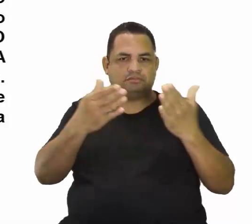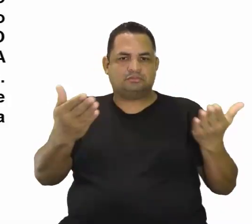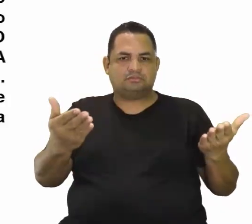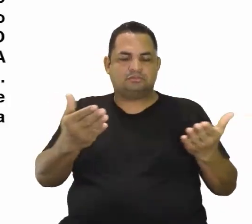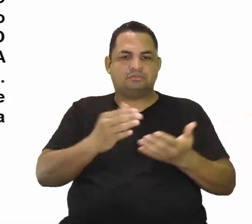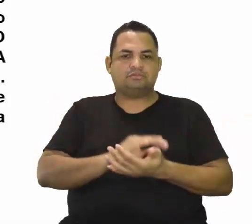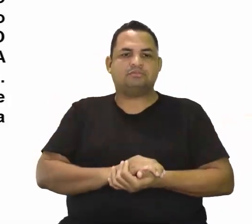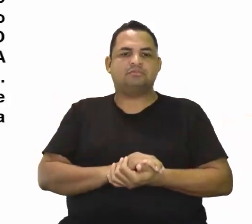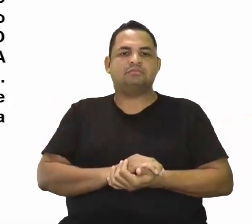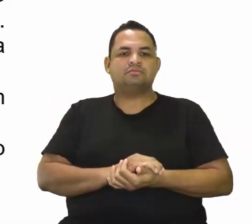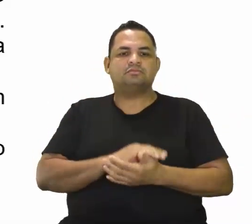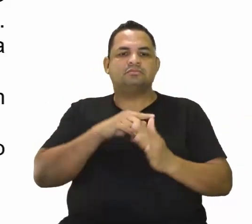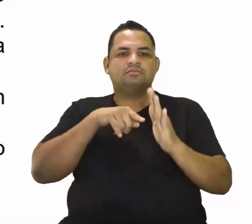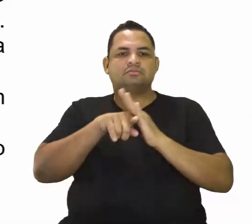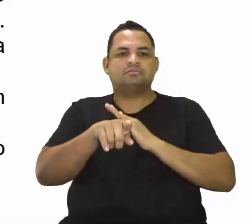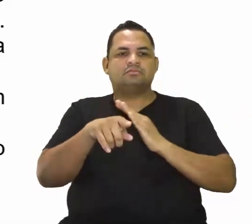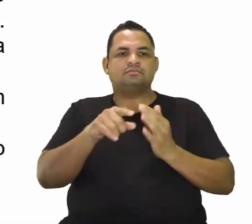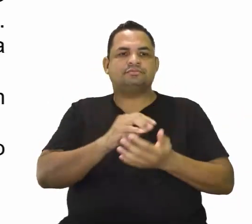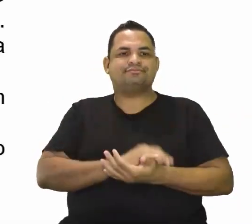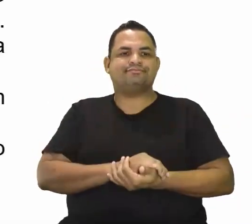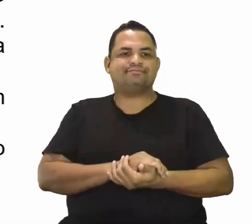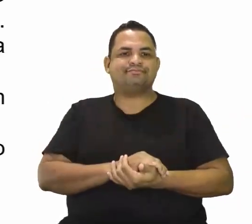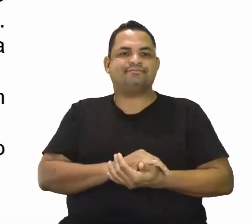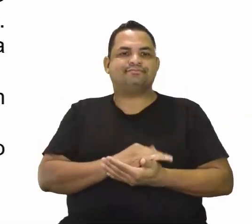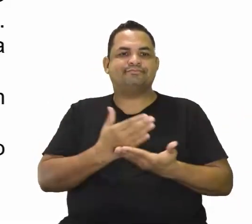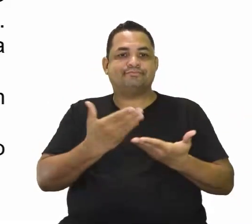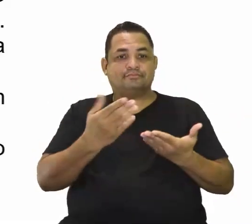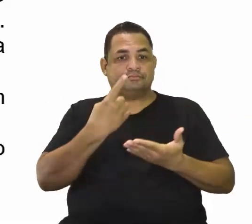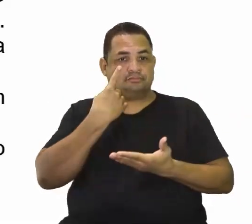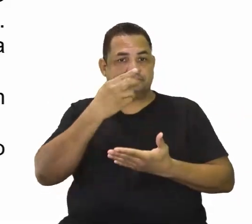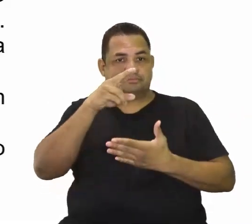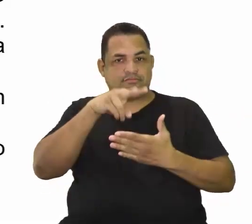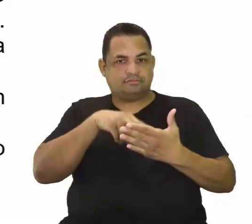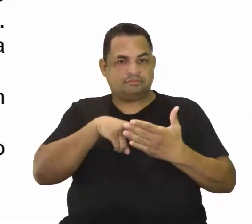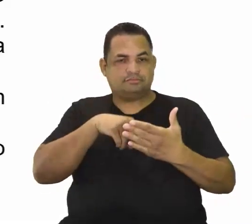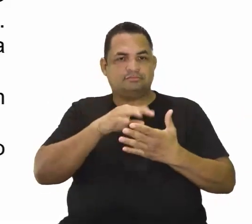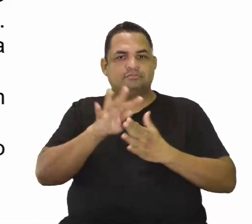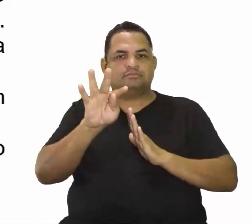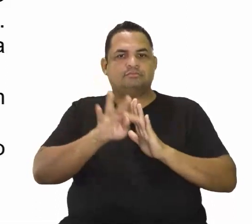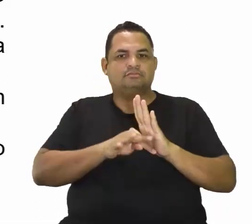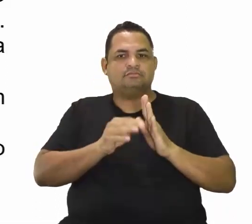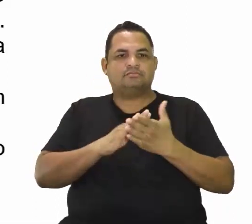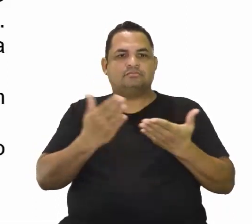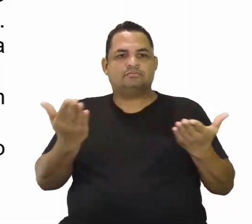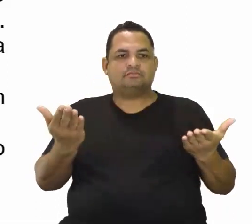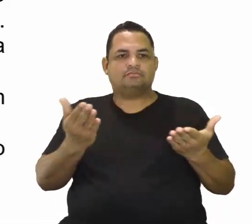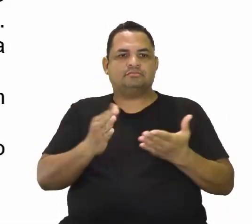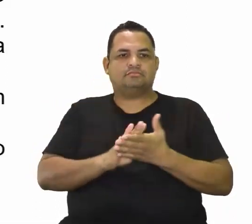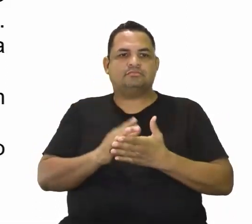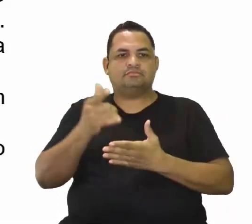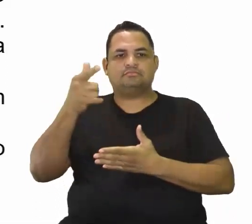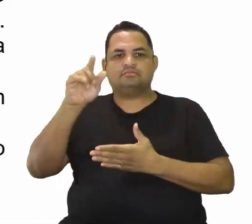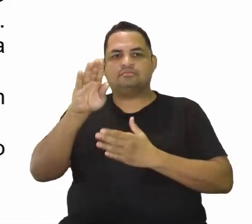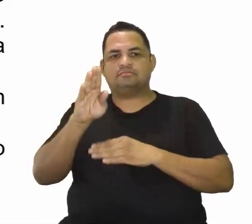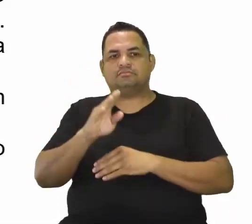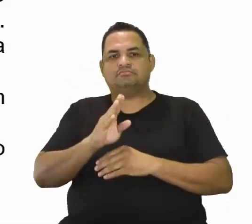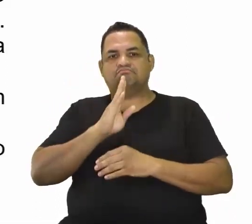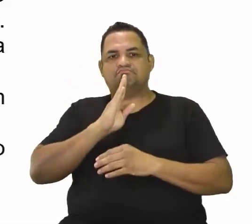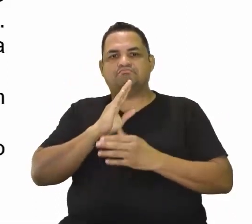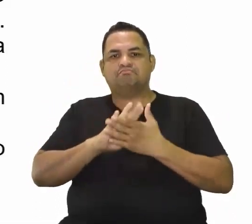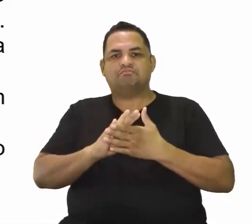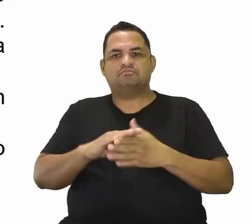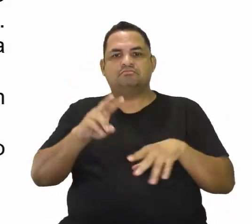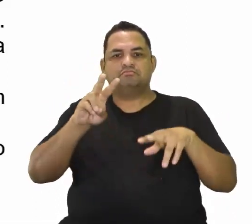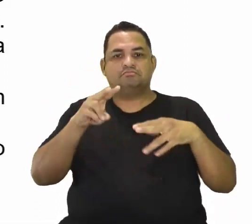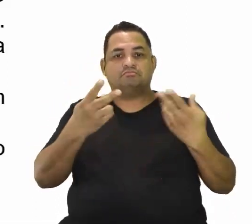texto. Vamos para a pergunta. Olha lá. A partir dessa leitura, e considerando-se outros conhecimentos sobre